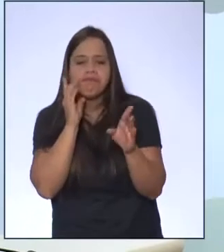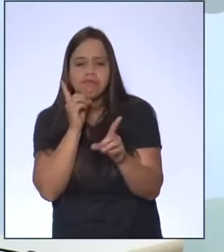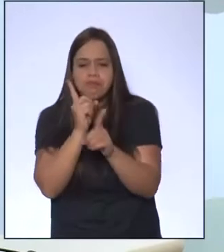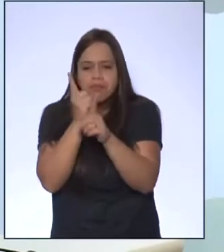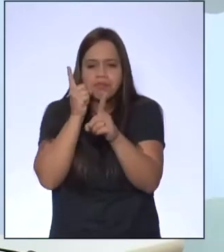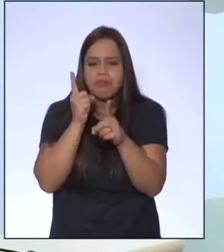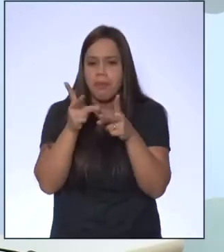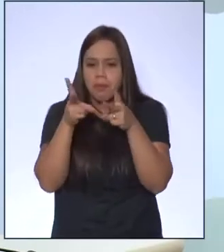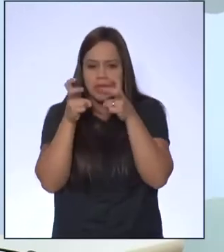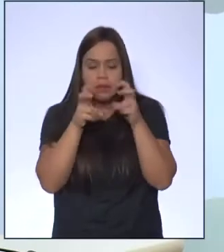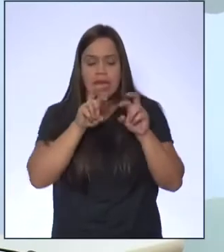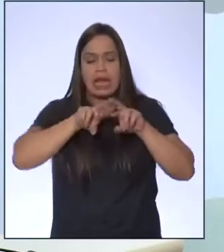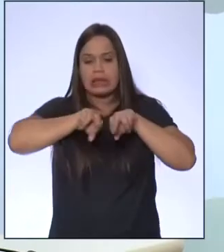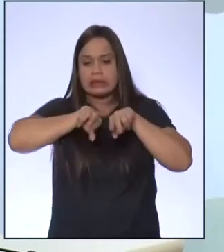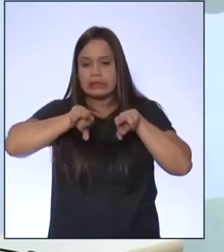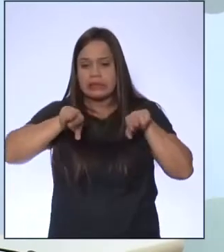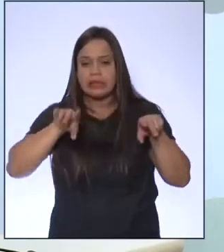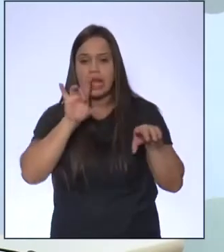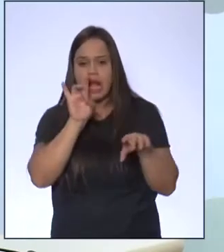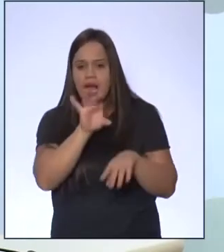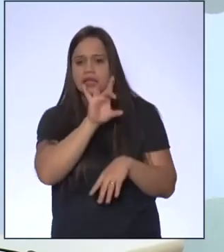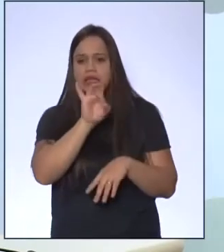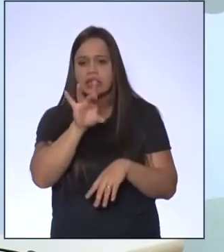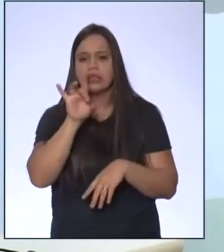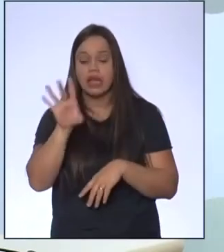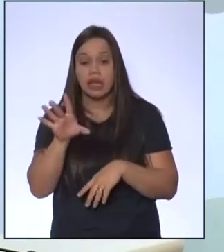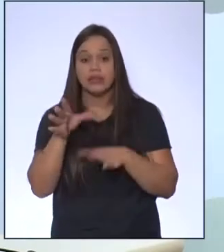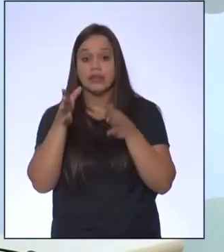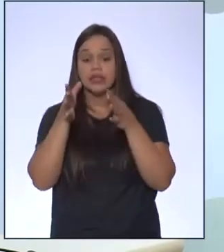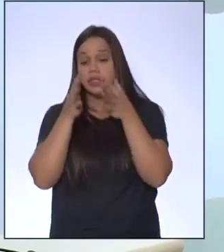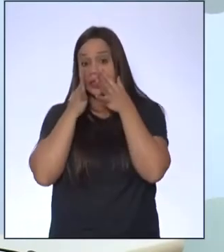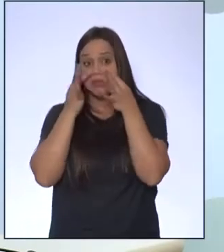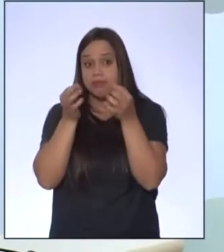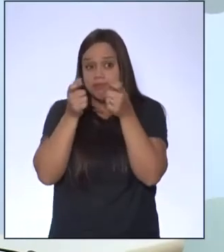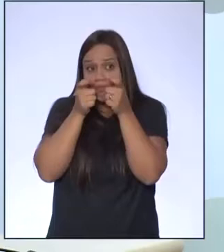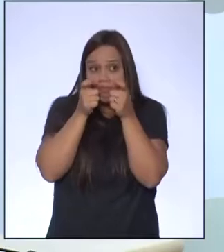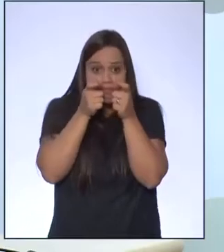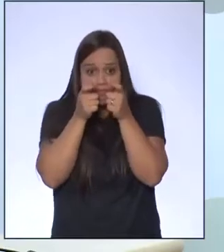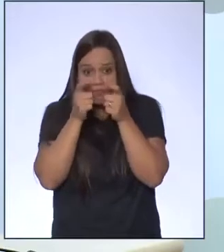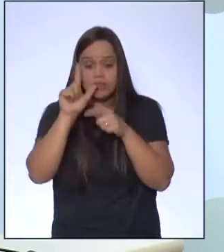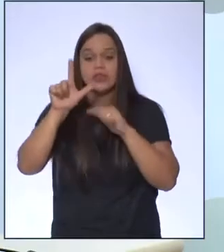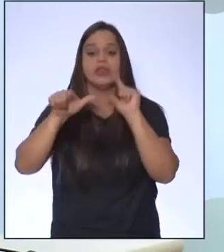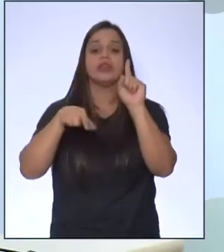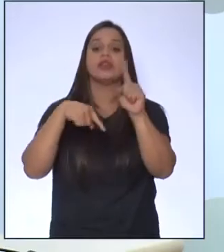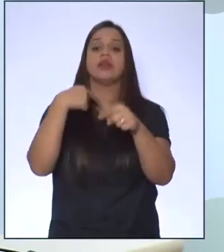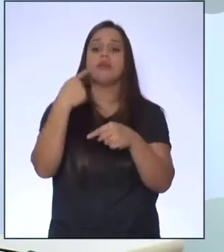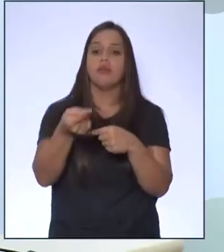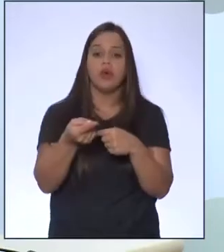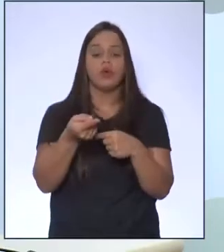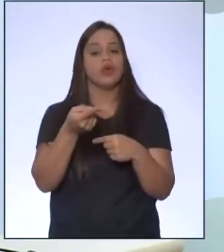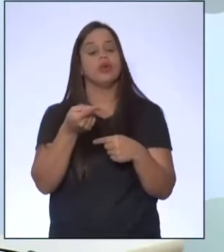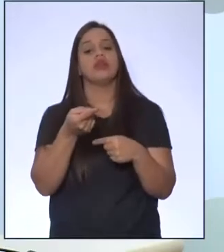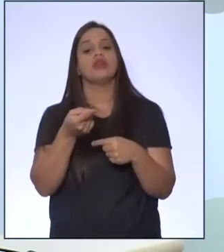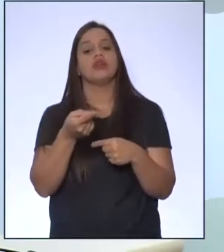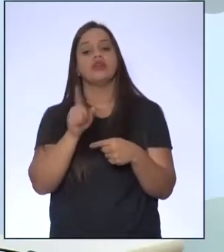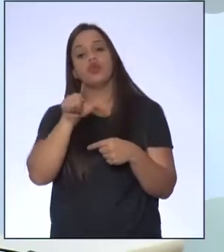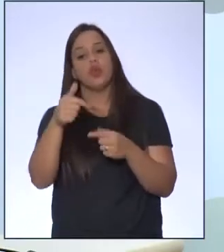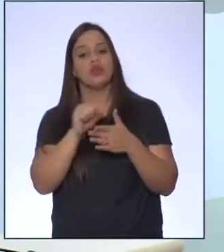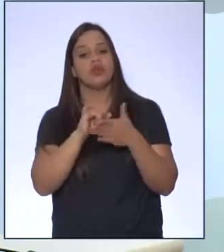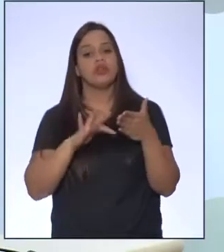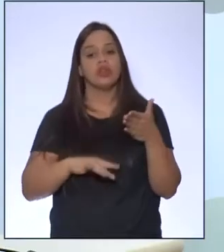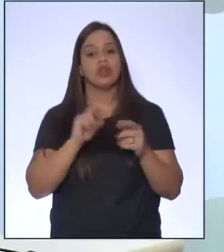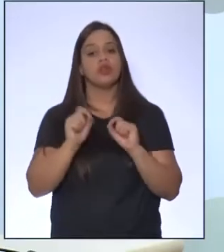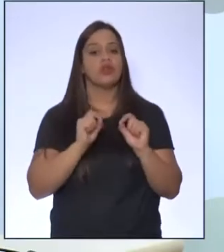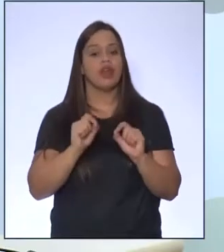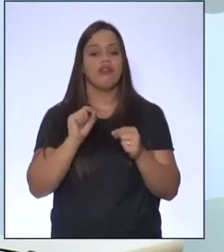cada um dos elementos, né, e observar depois, num outro momento, um outro exercício,